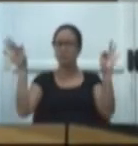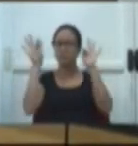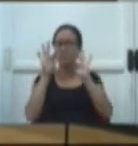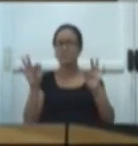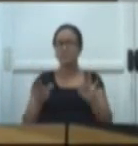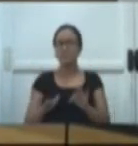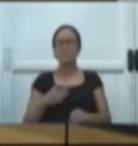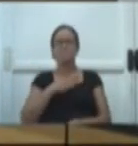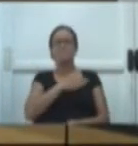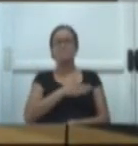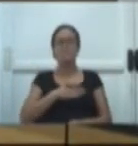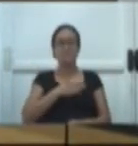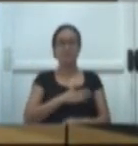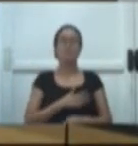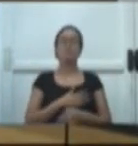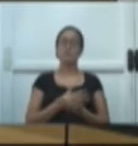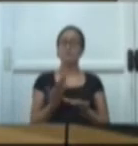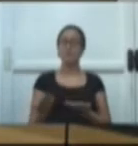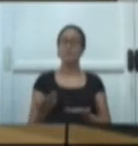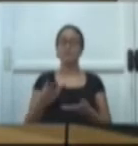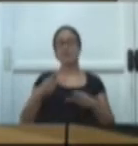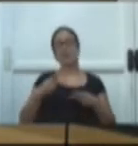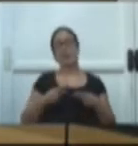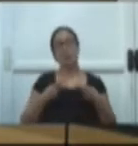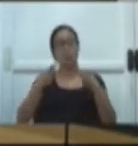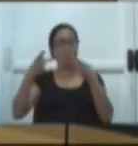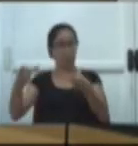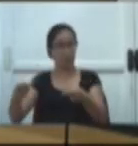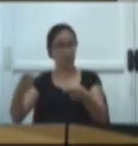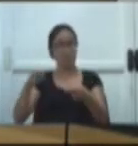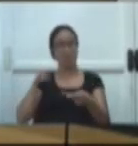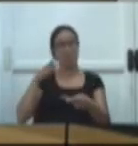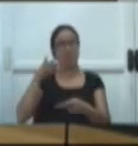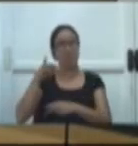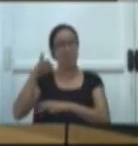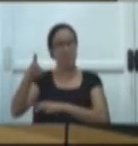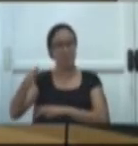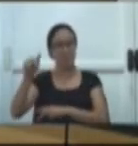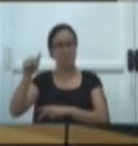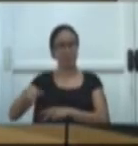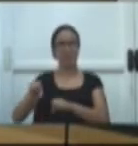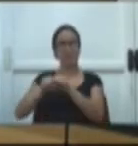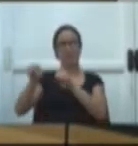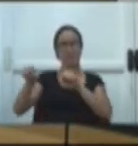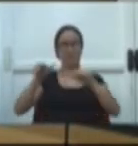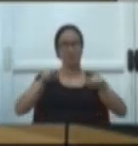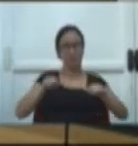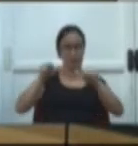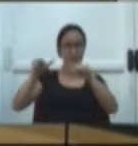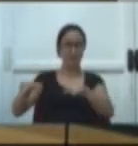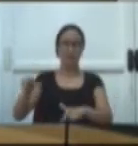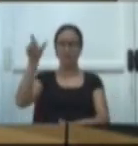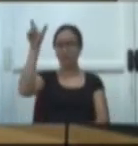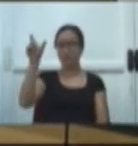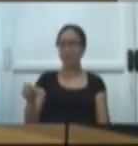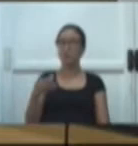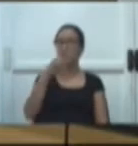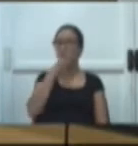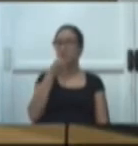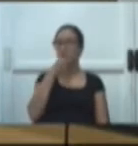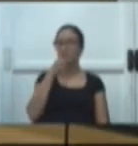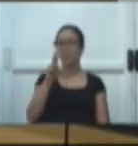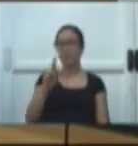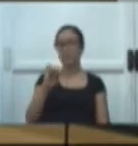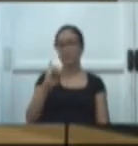o convite para participar da entrega do título de cidadão limeirense ao senhor e doutor Ricardo de Lima